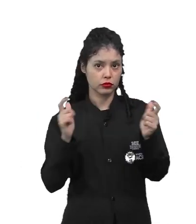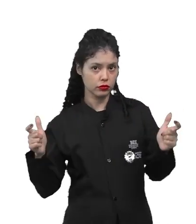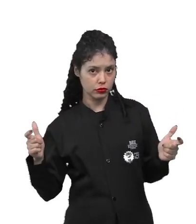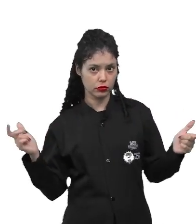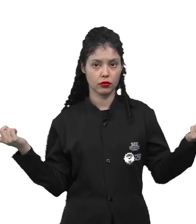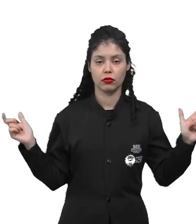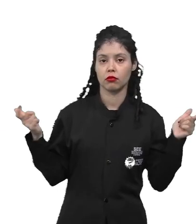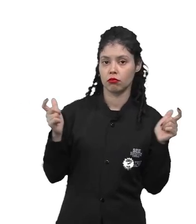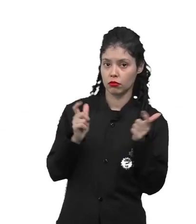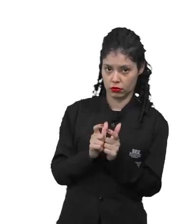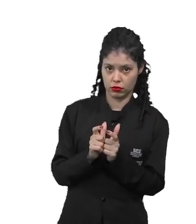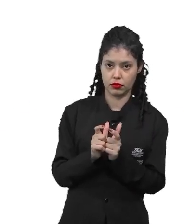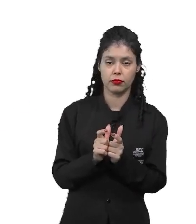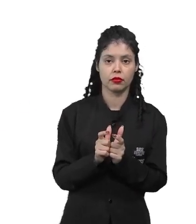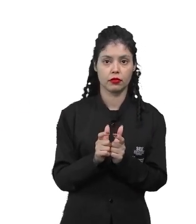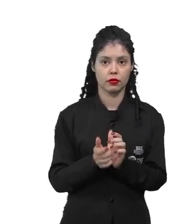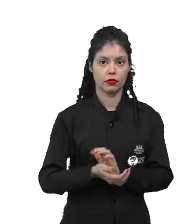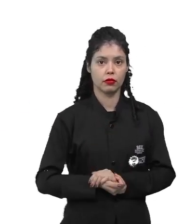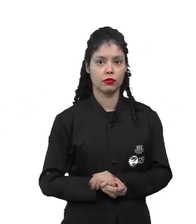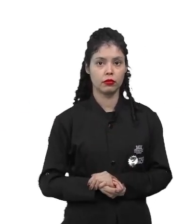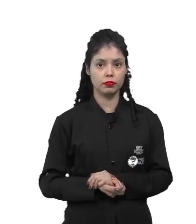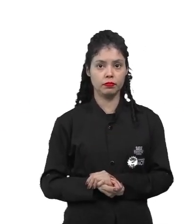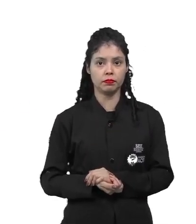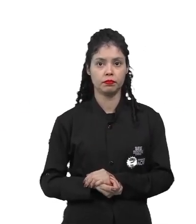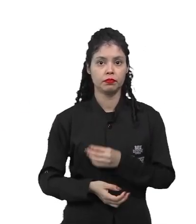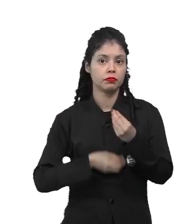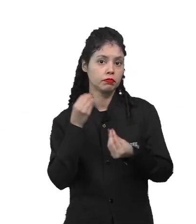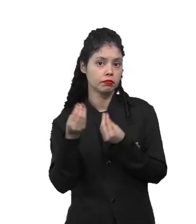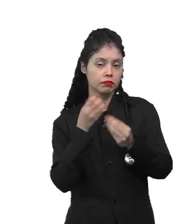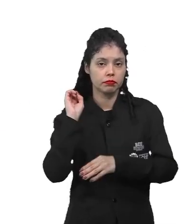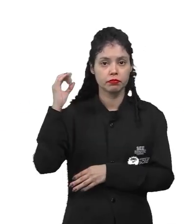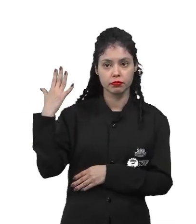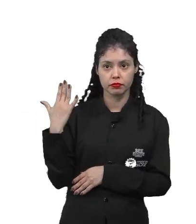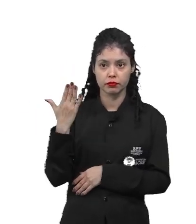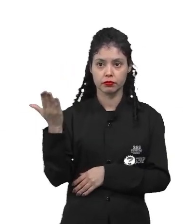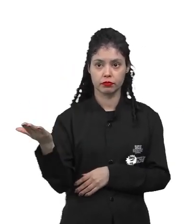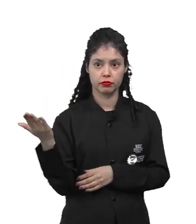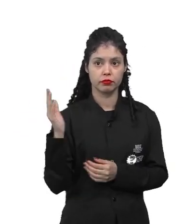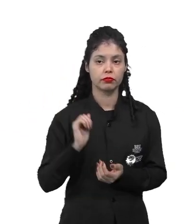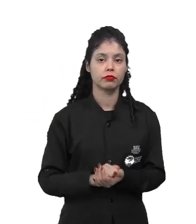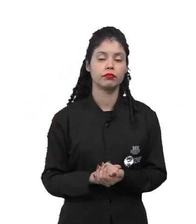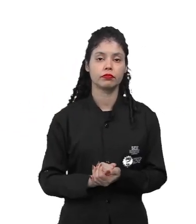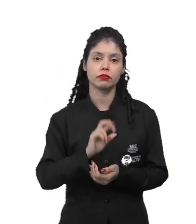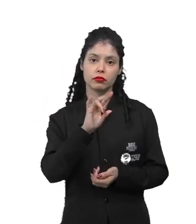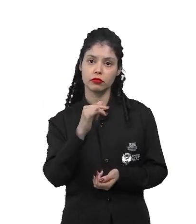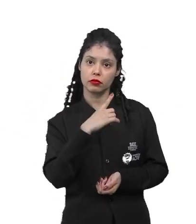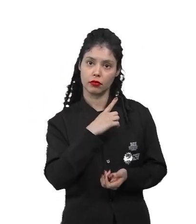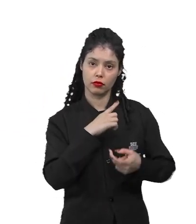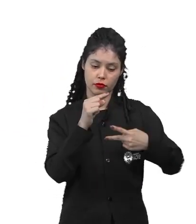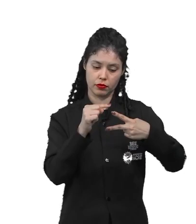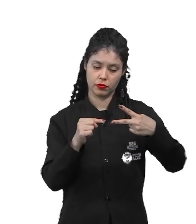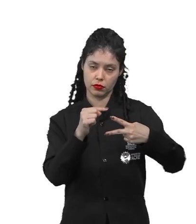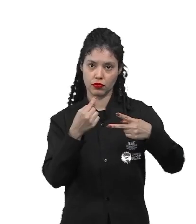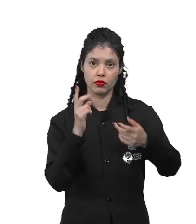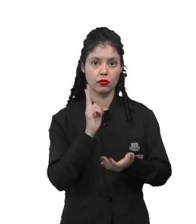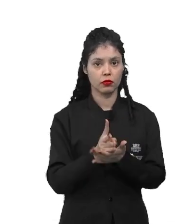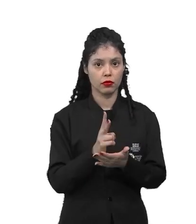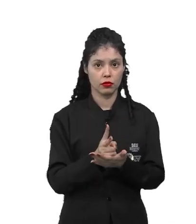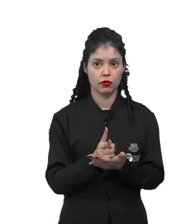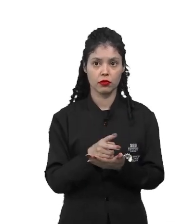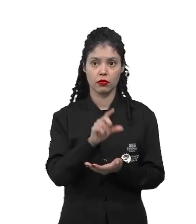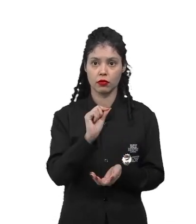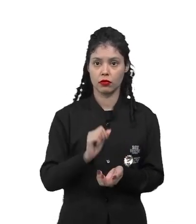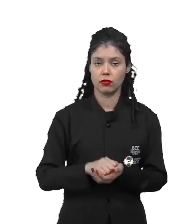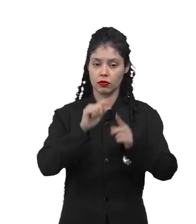crescente ou a função, ó, é decrescente, como é o caso aqui, tá bom? Ela vai tocar duas vezes na reta. Isso é chamado